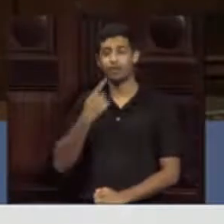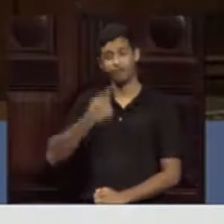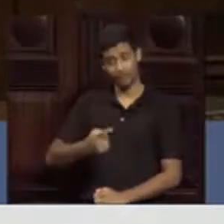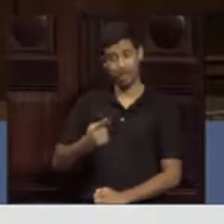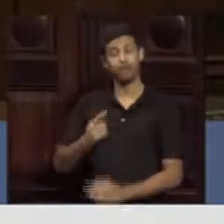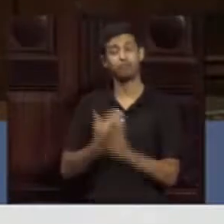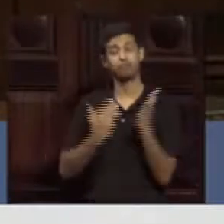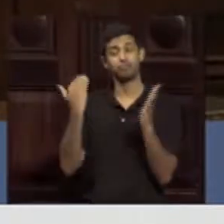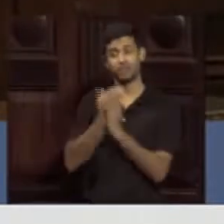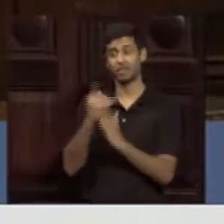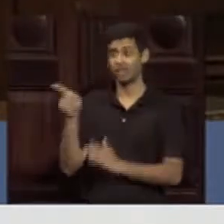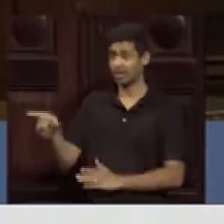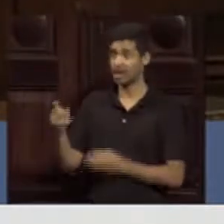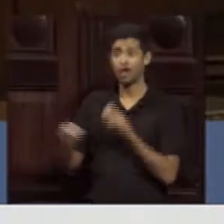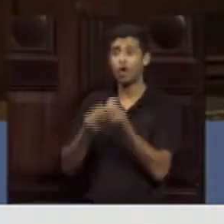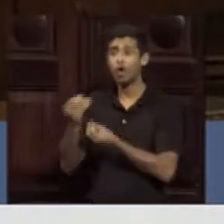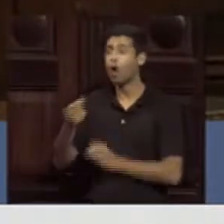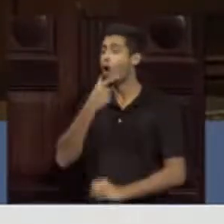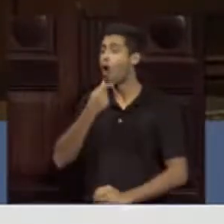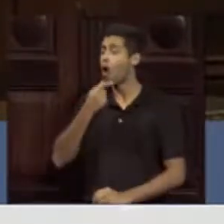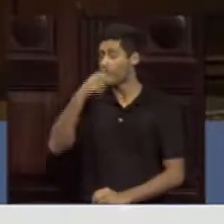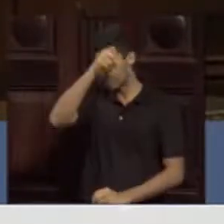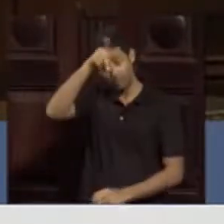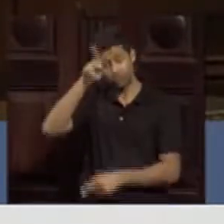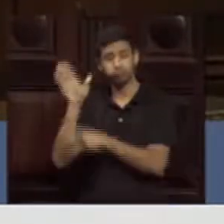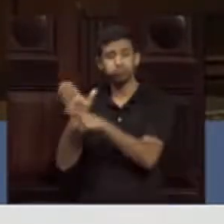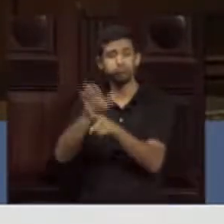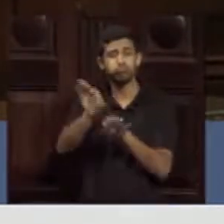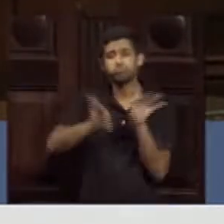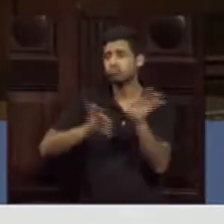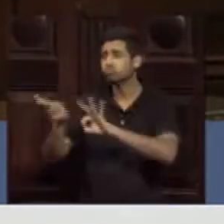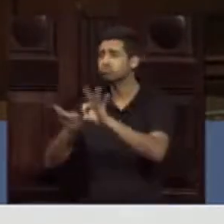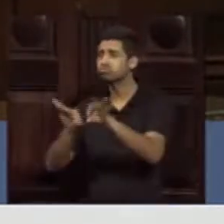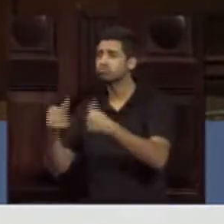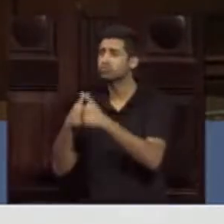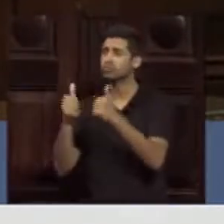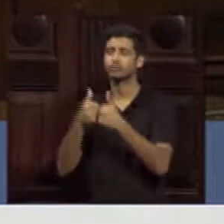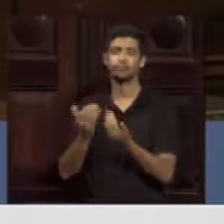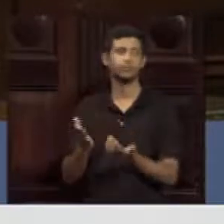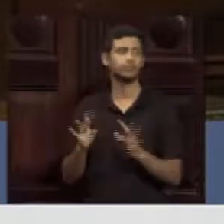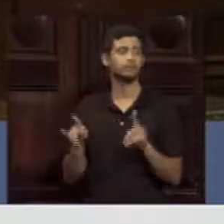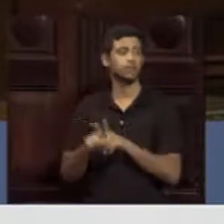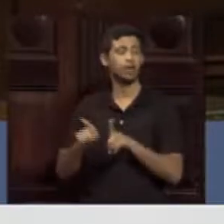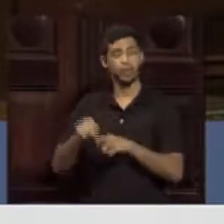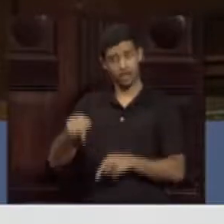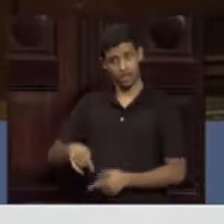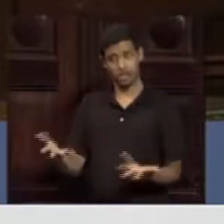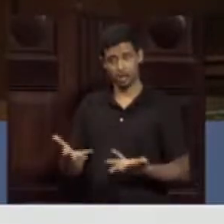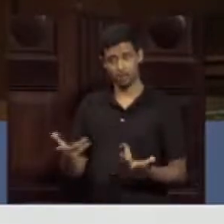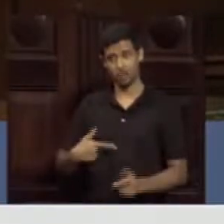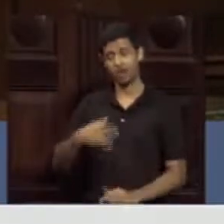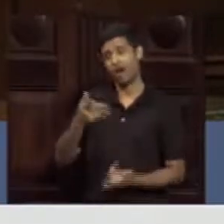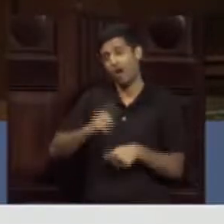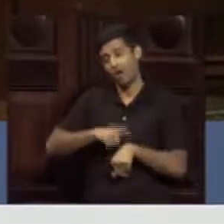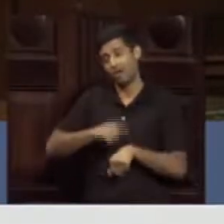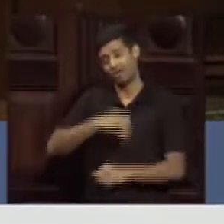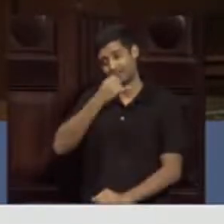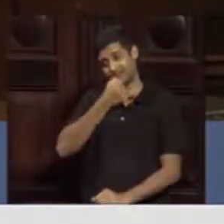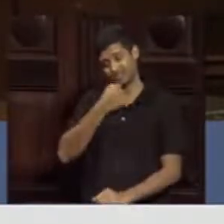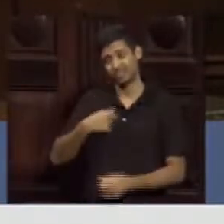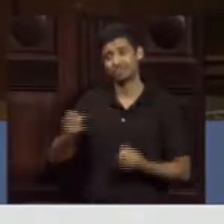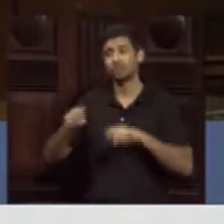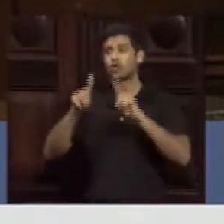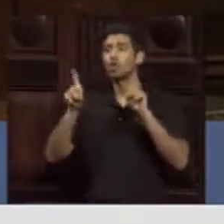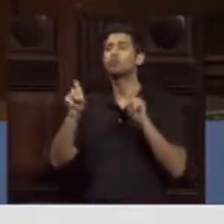o seu papel de homem público e de planejador dos transportes, também deixo, nesse momento de pesar, uma dúvida,